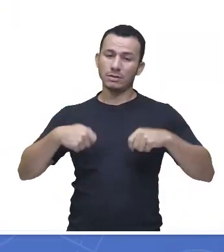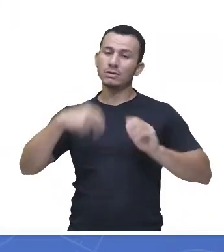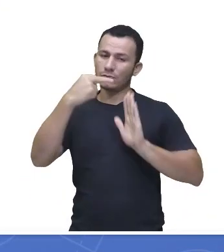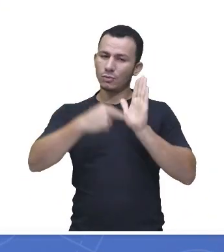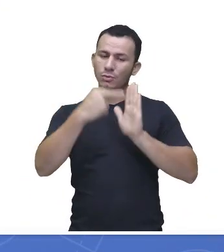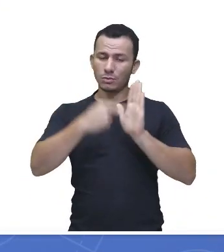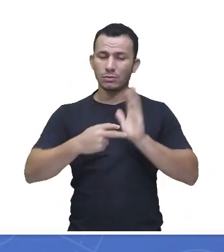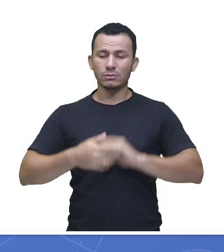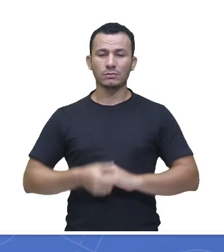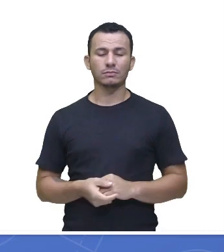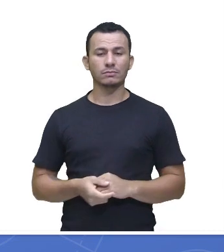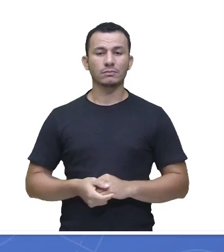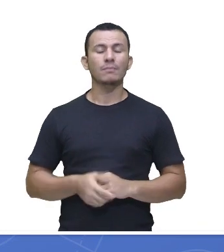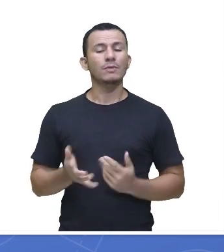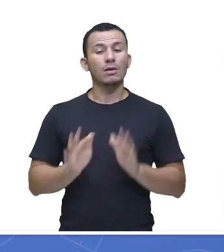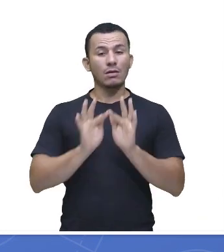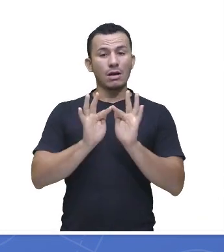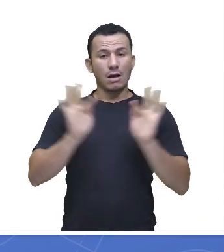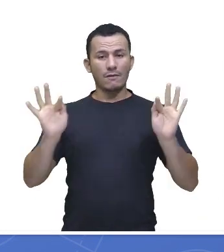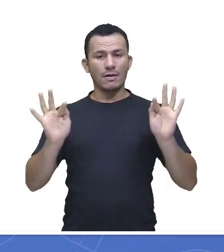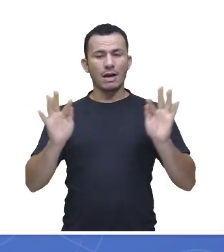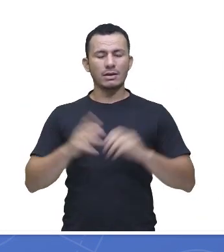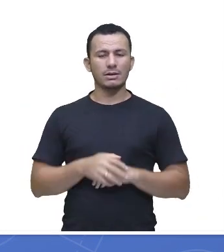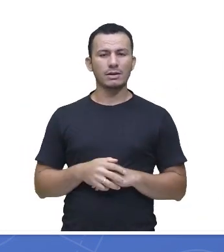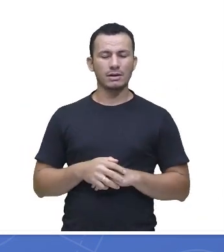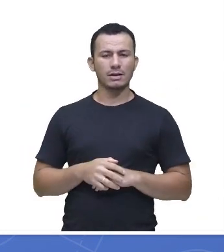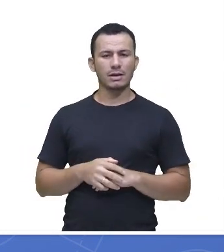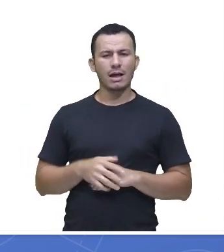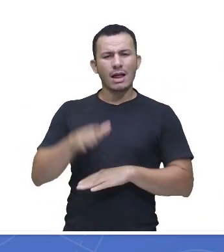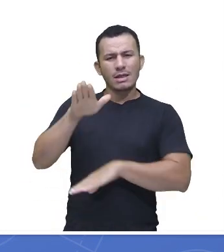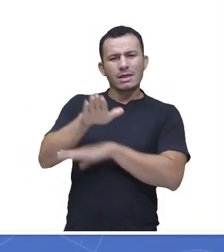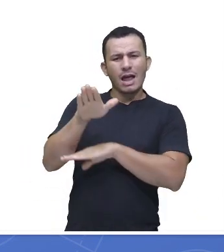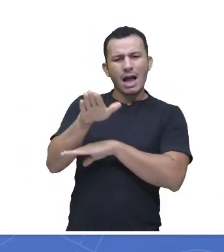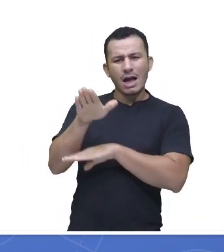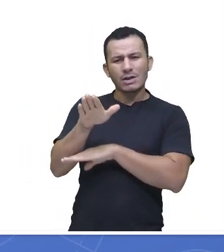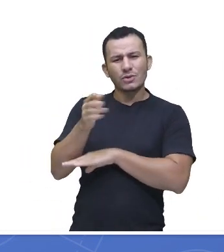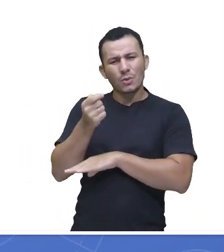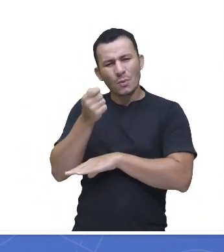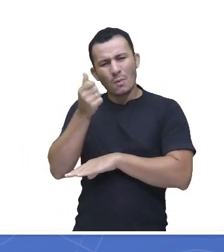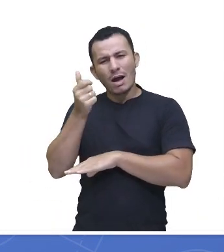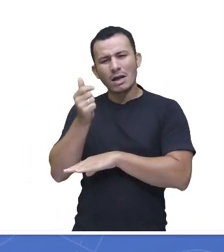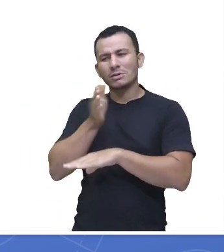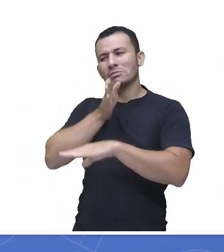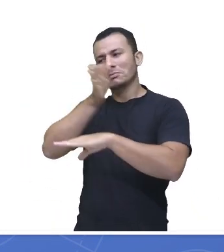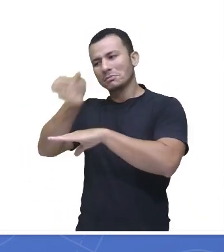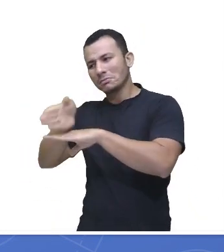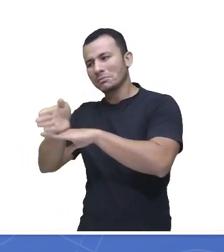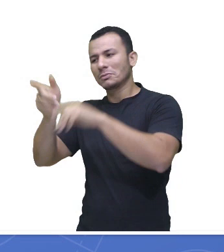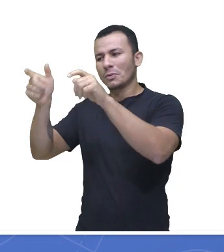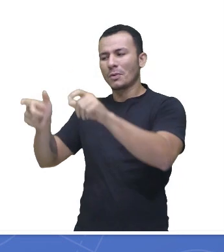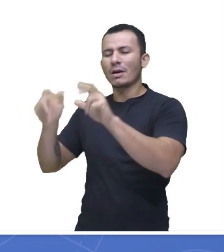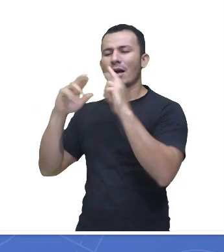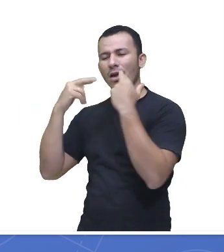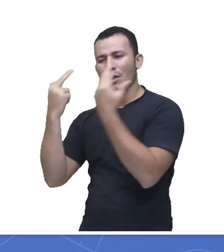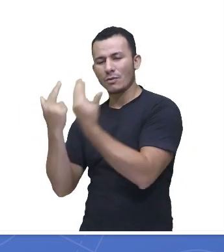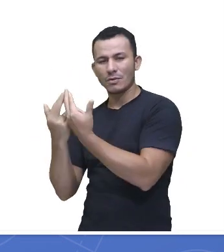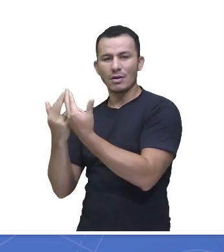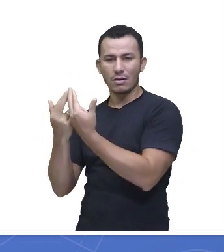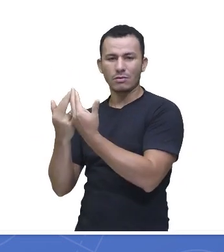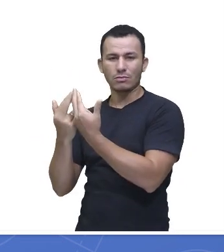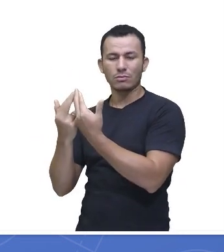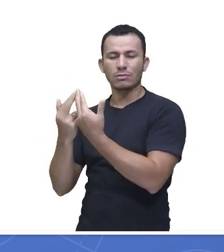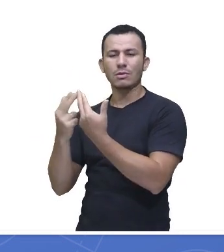lá. O fragmento "quase toda tarde nos reuníamos na torre do convento velho" responde